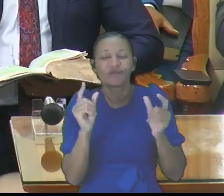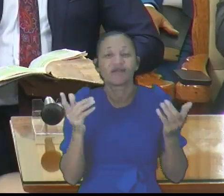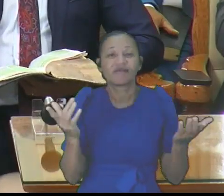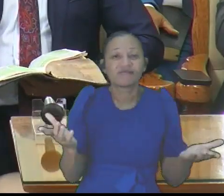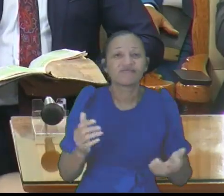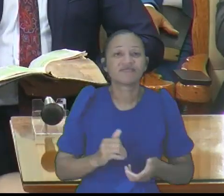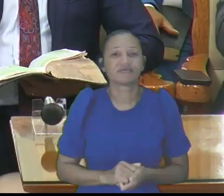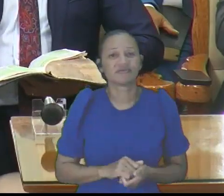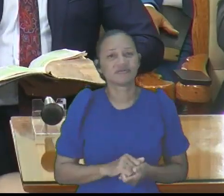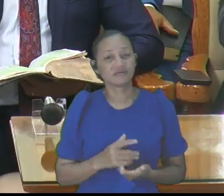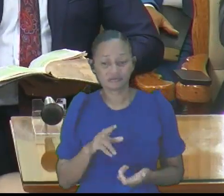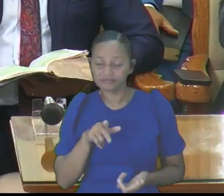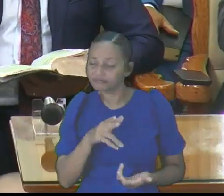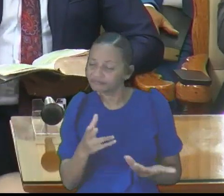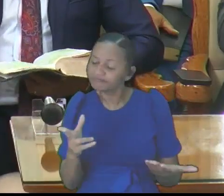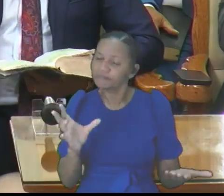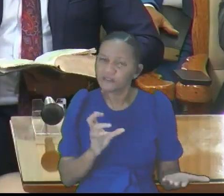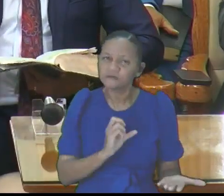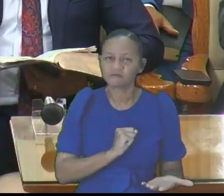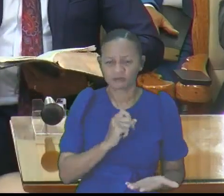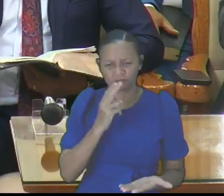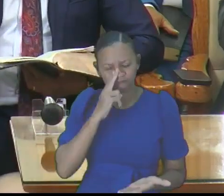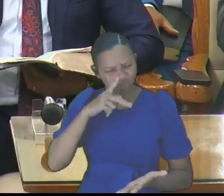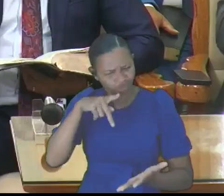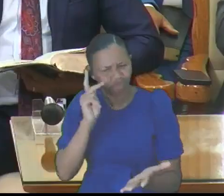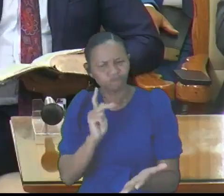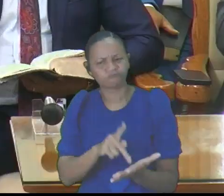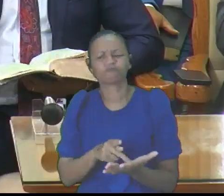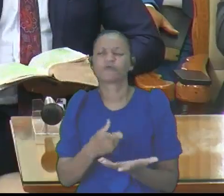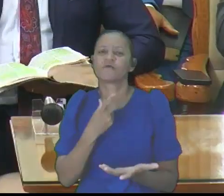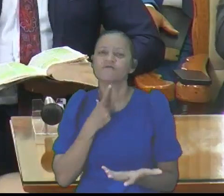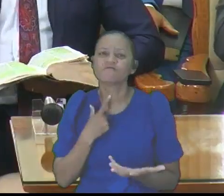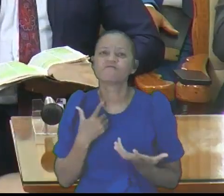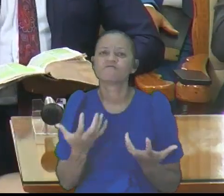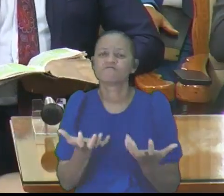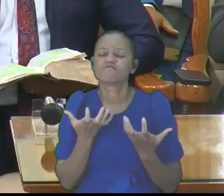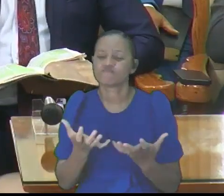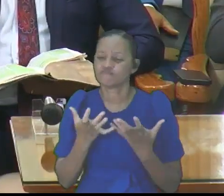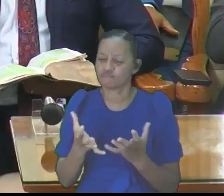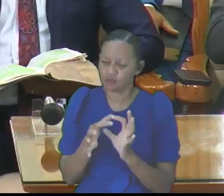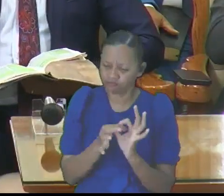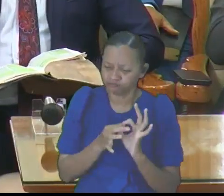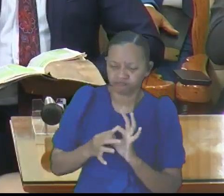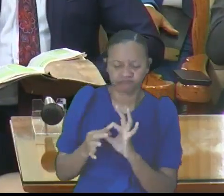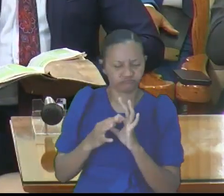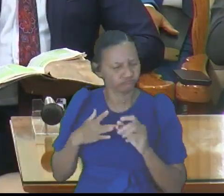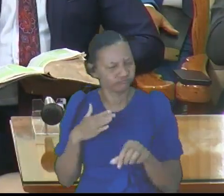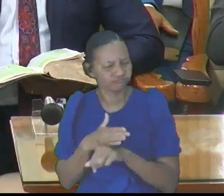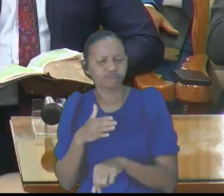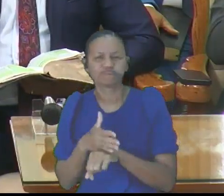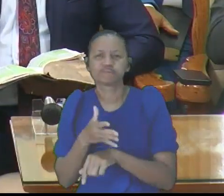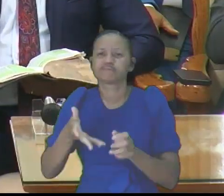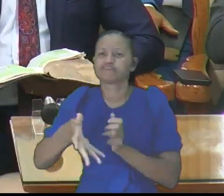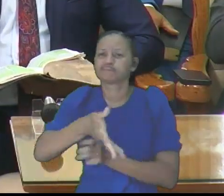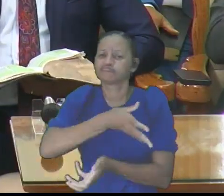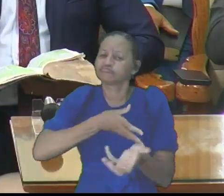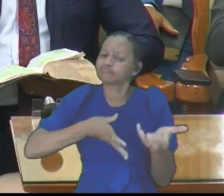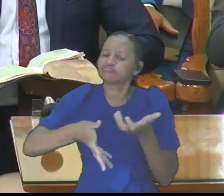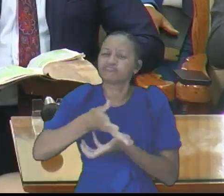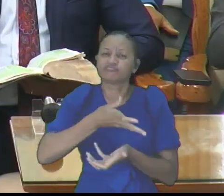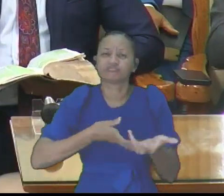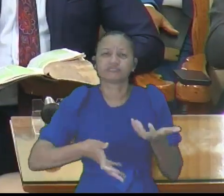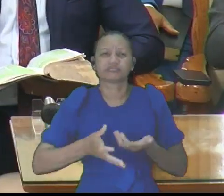Então, irmãos amados, porque crente verdadeiro, ele tem sede de comunhão, ele tem sede de congregar.